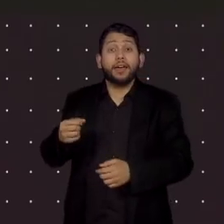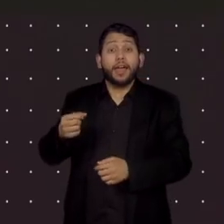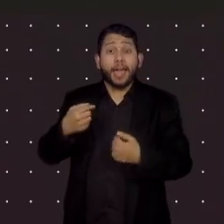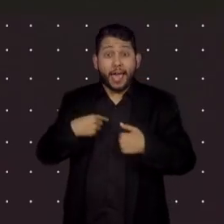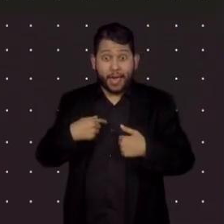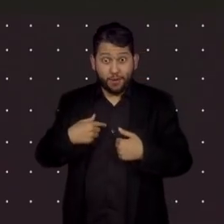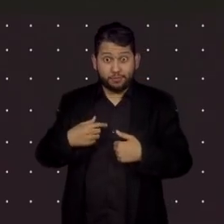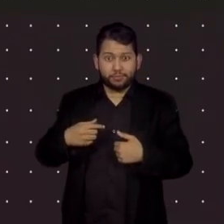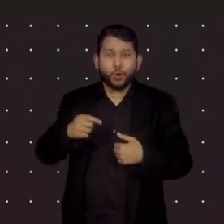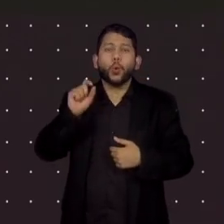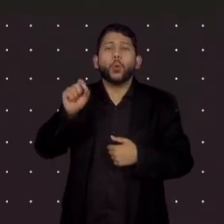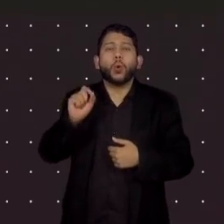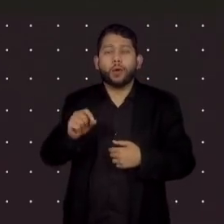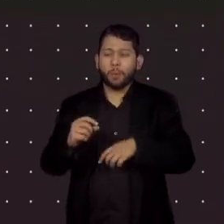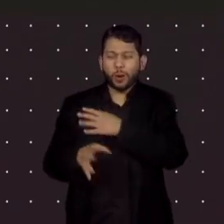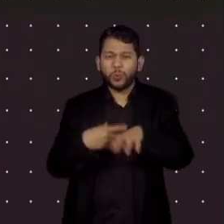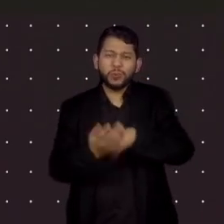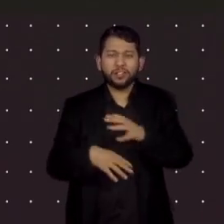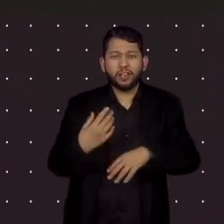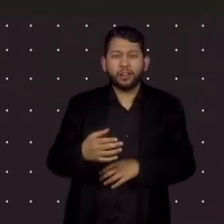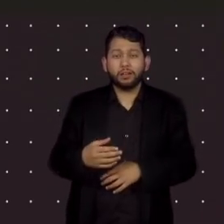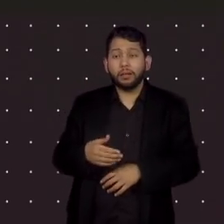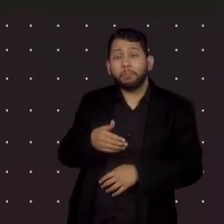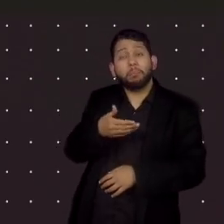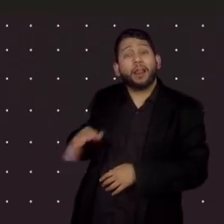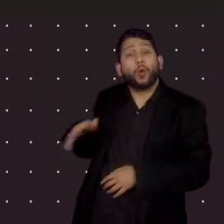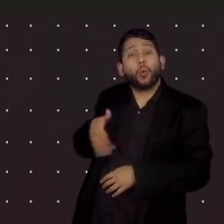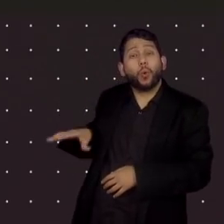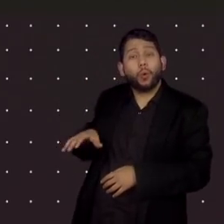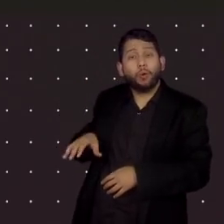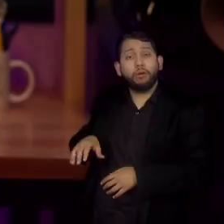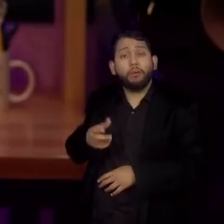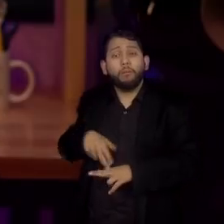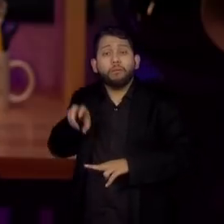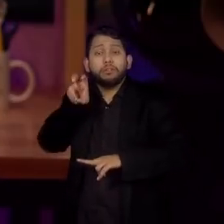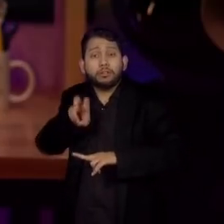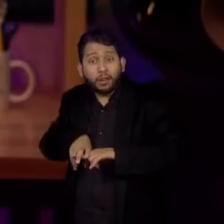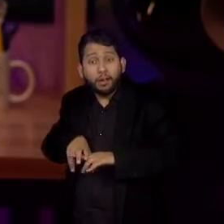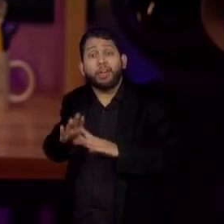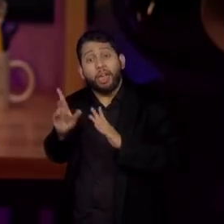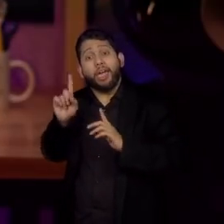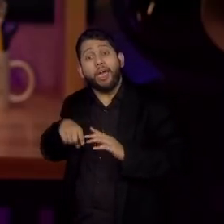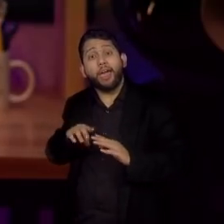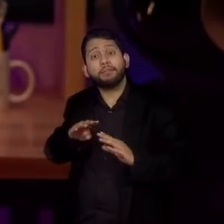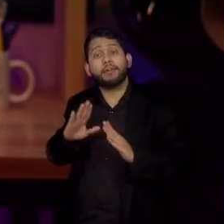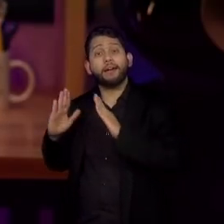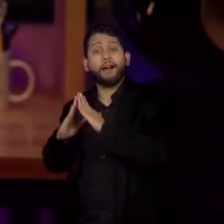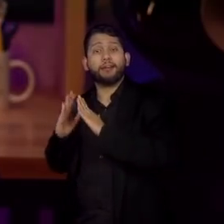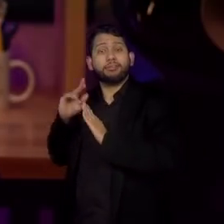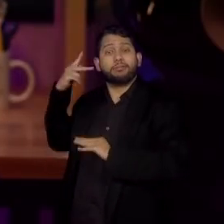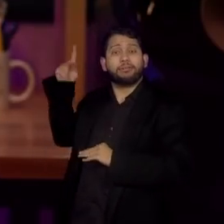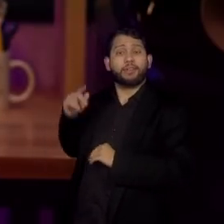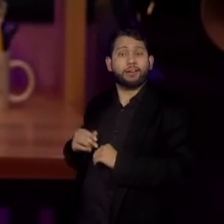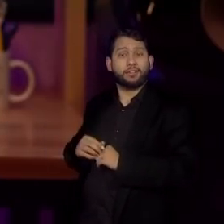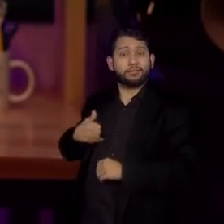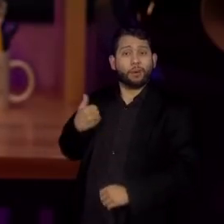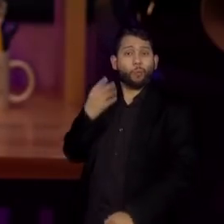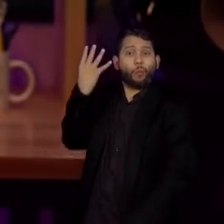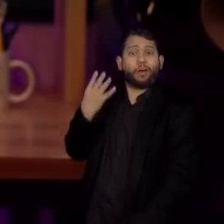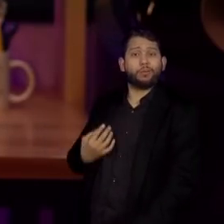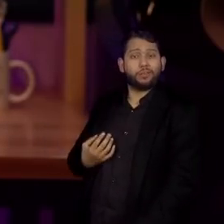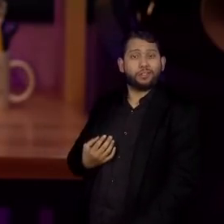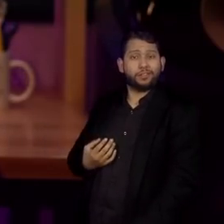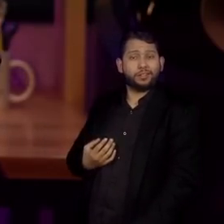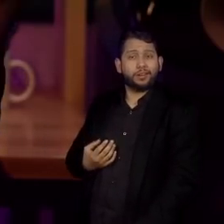fui deixado lá durante um pequeno período na casa da Vanderleia. E